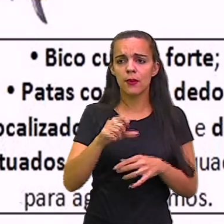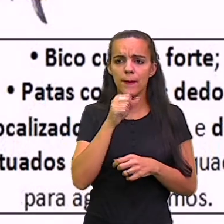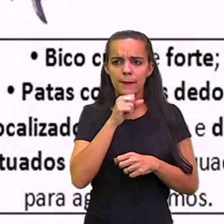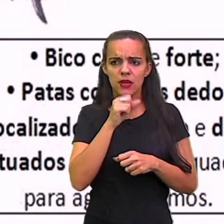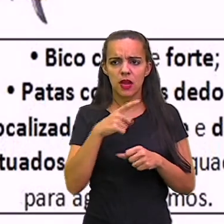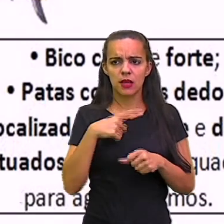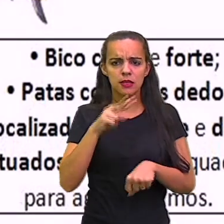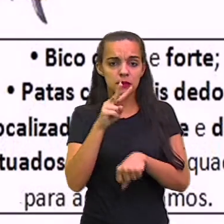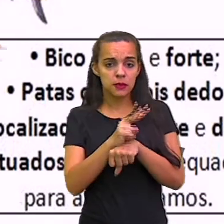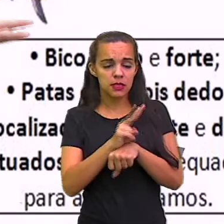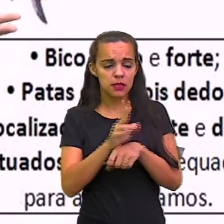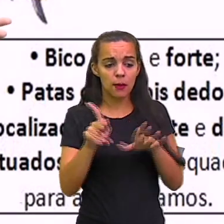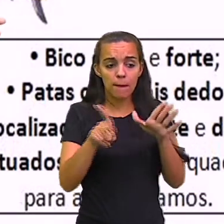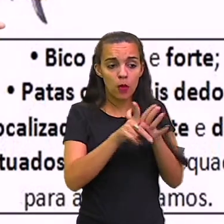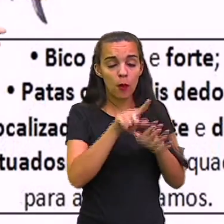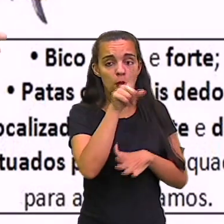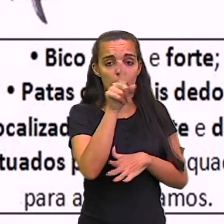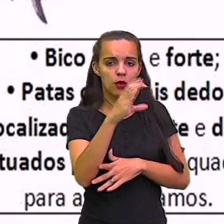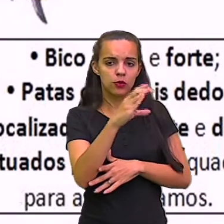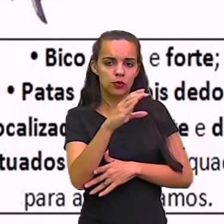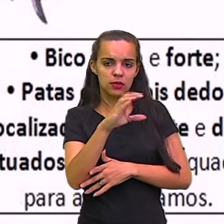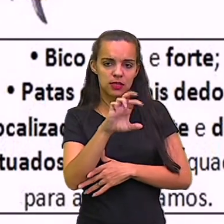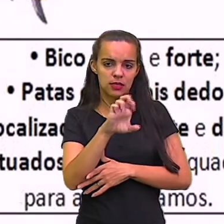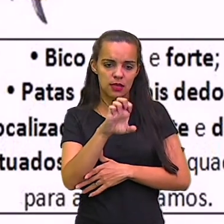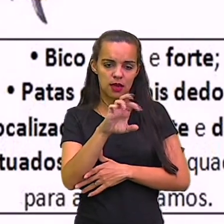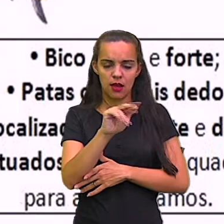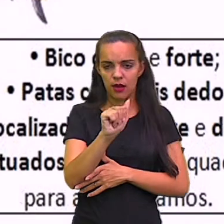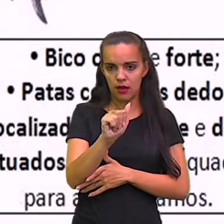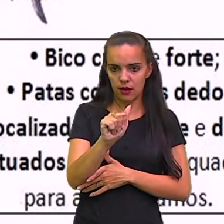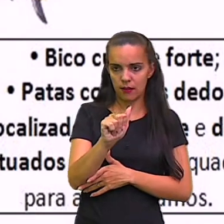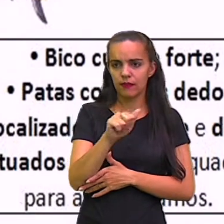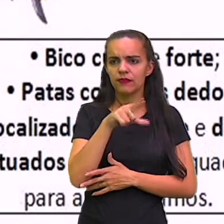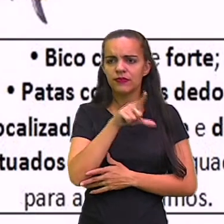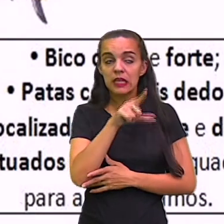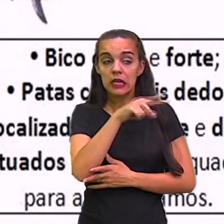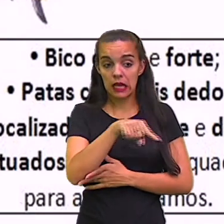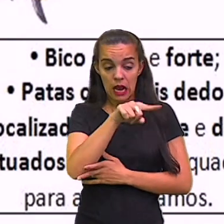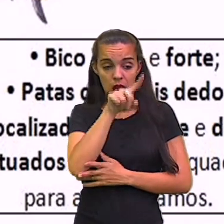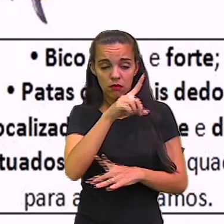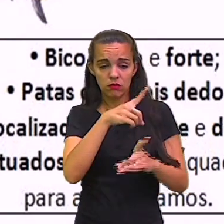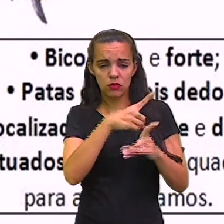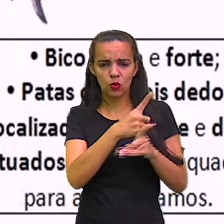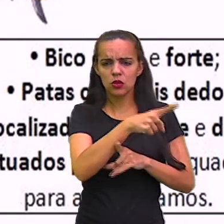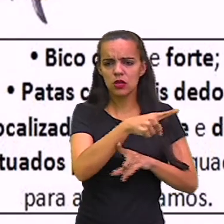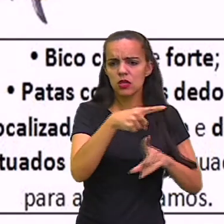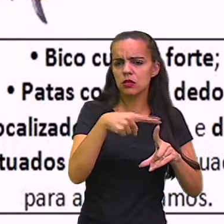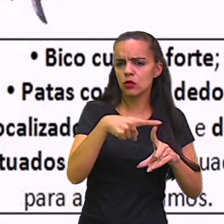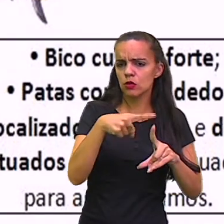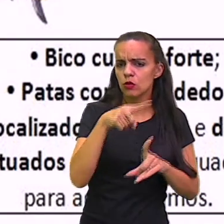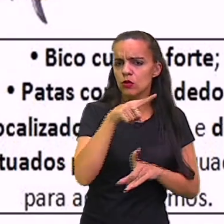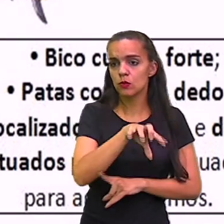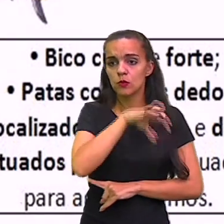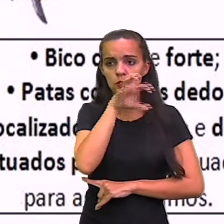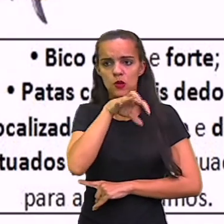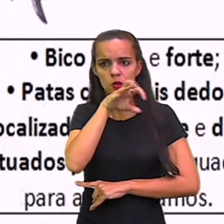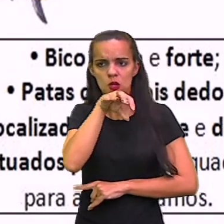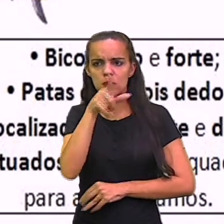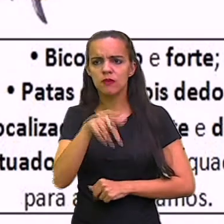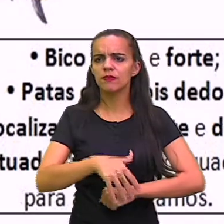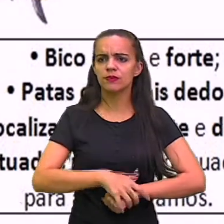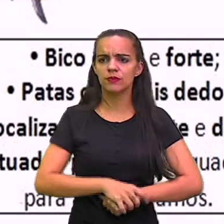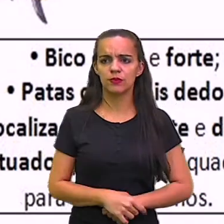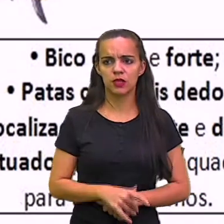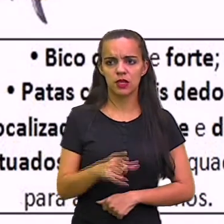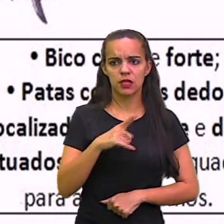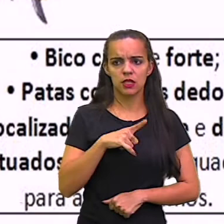no Ceará atualmente a espécie está em perigo crítico de extinção Oi e aí nós vamos ser o